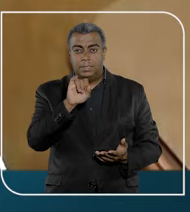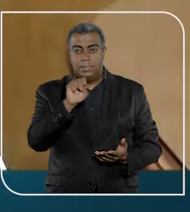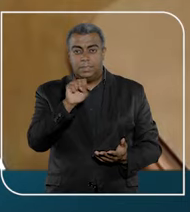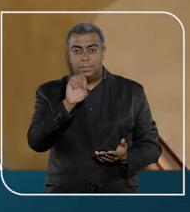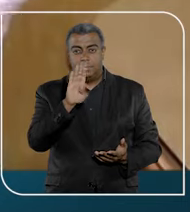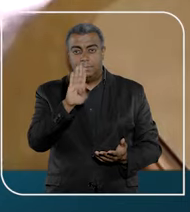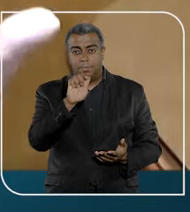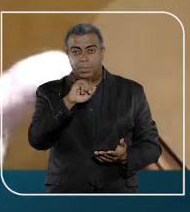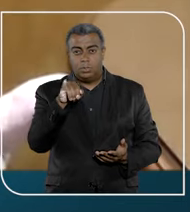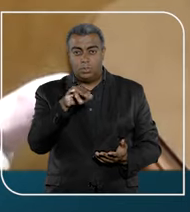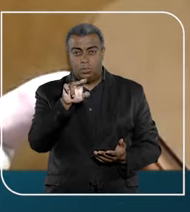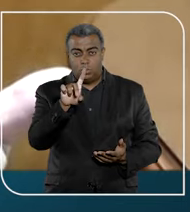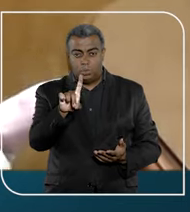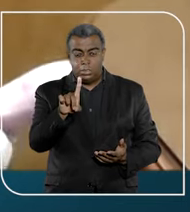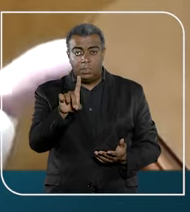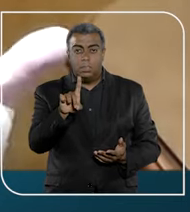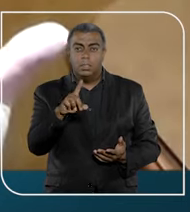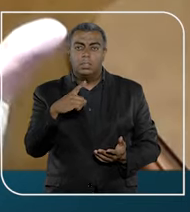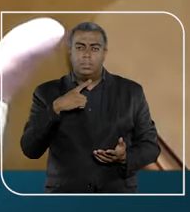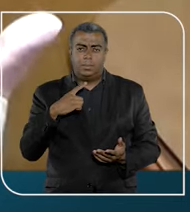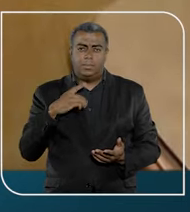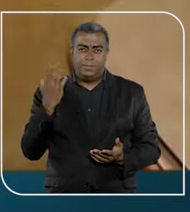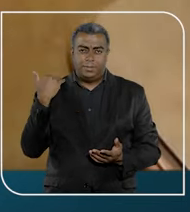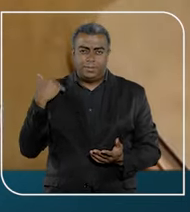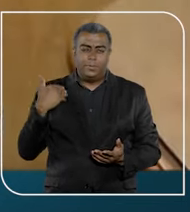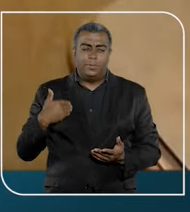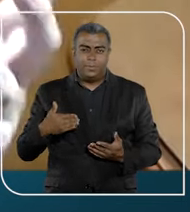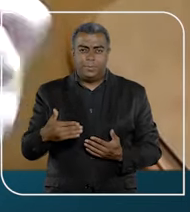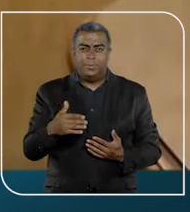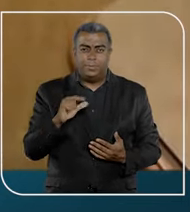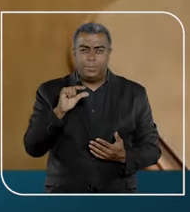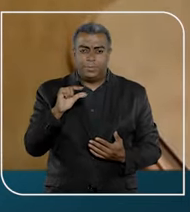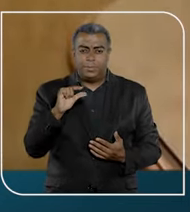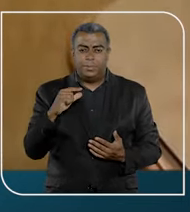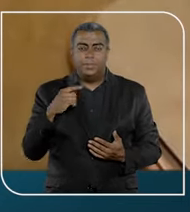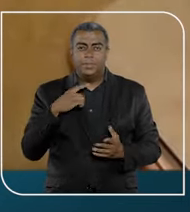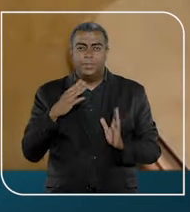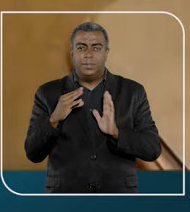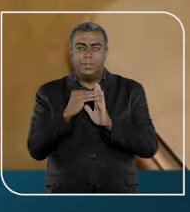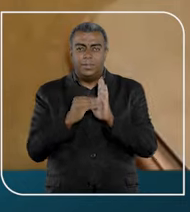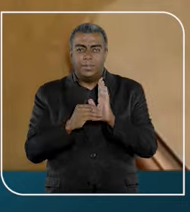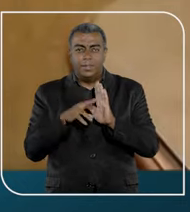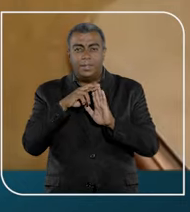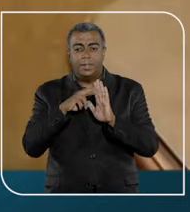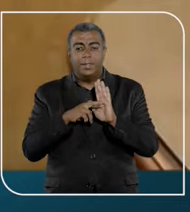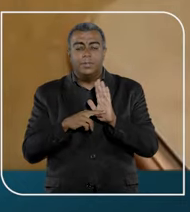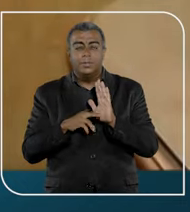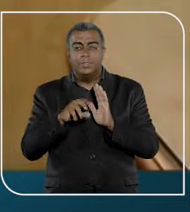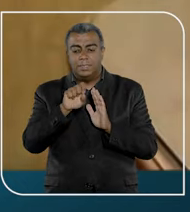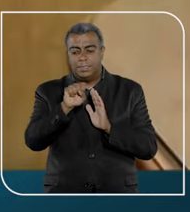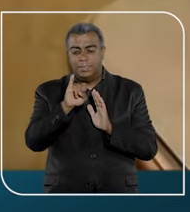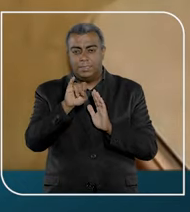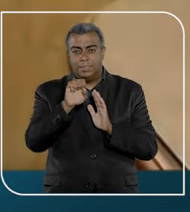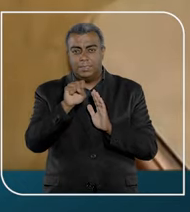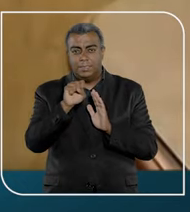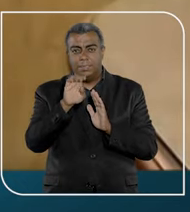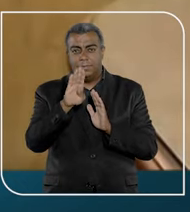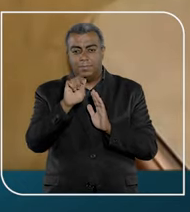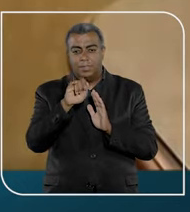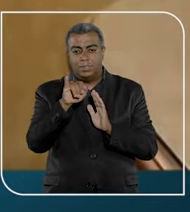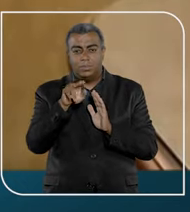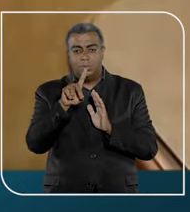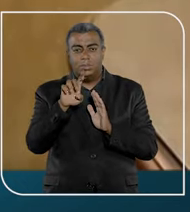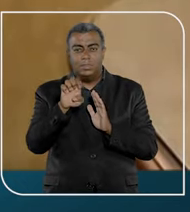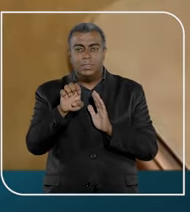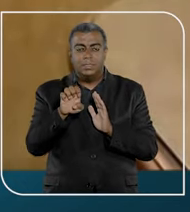consigo usar no Cisbajude, até um termo que eu gostei, que está no sistema, lá no